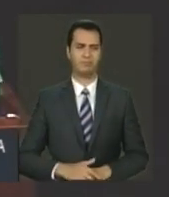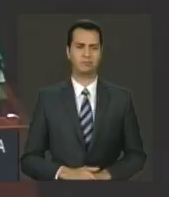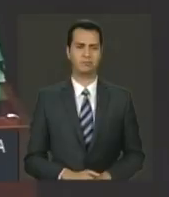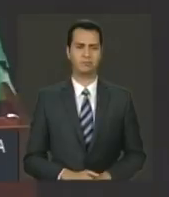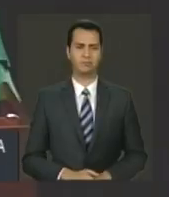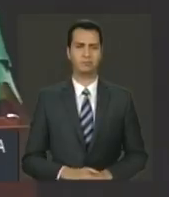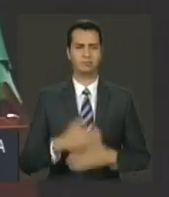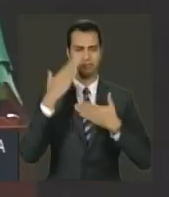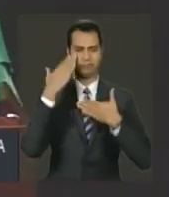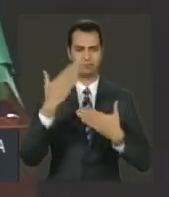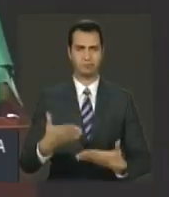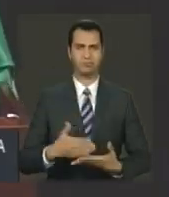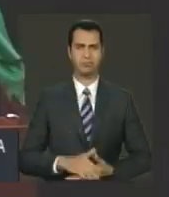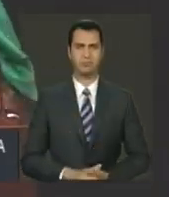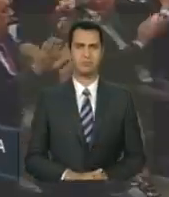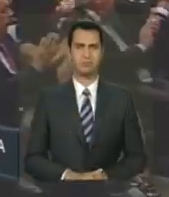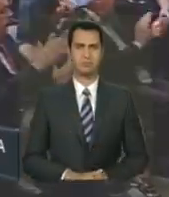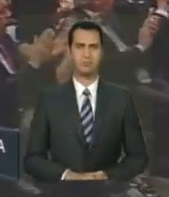Muito obrigado.